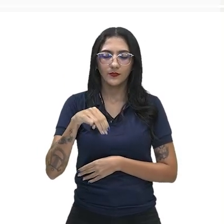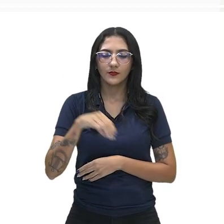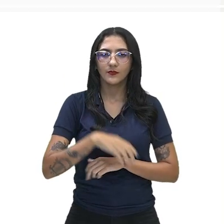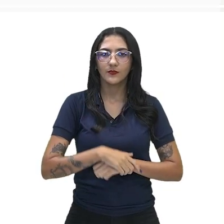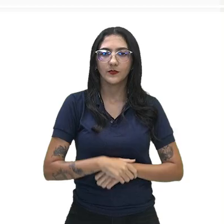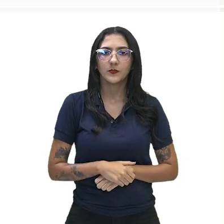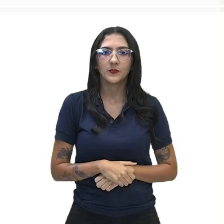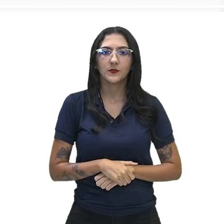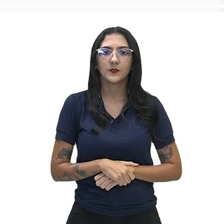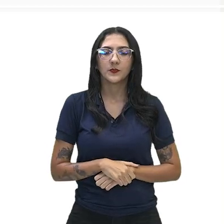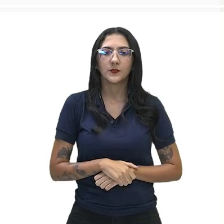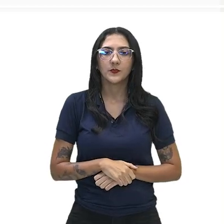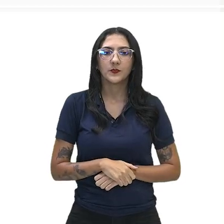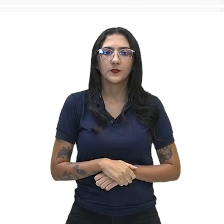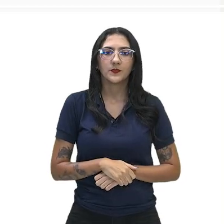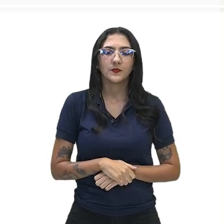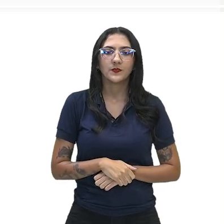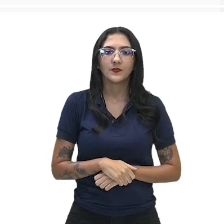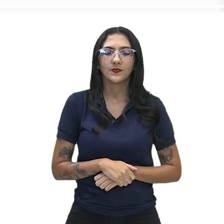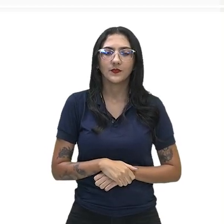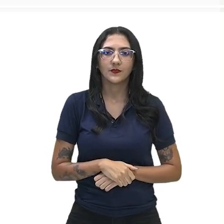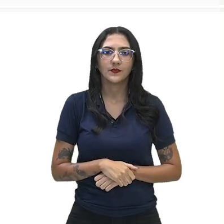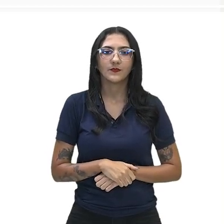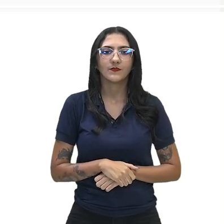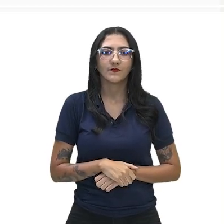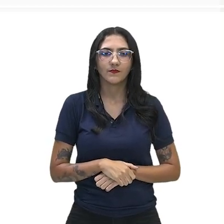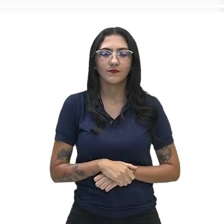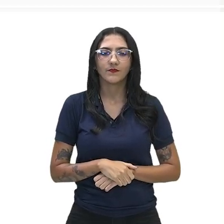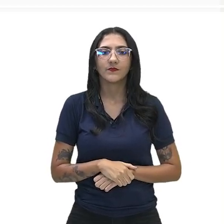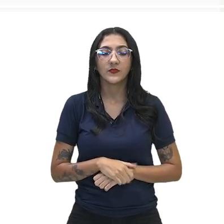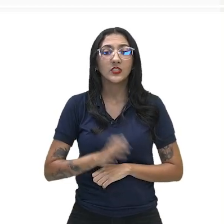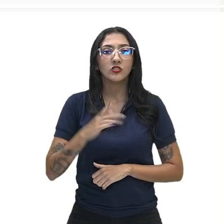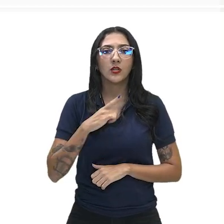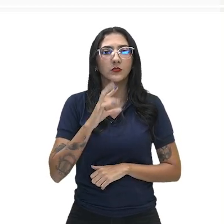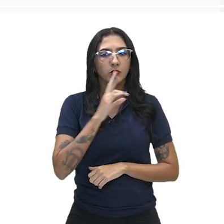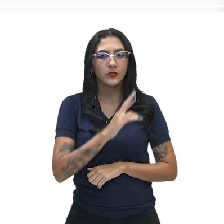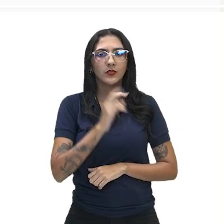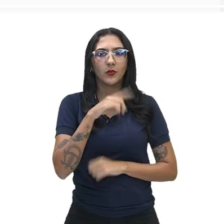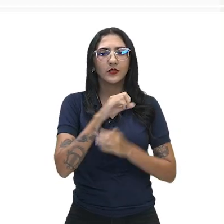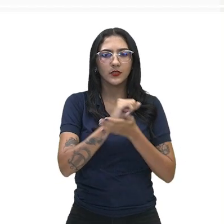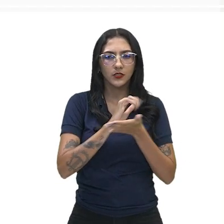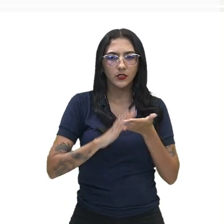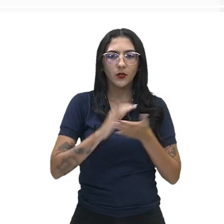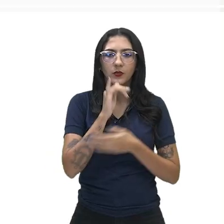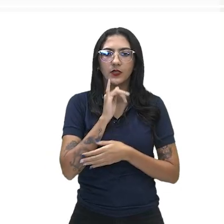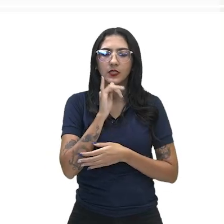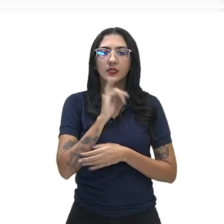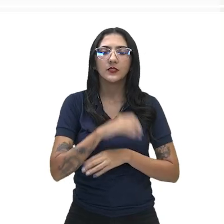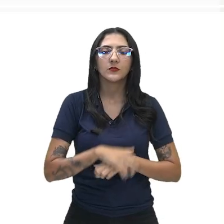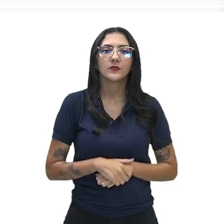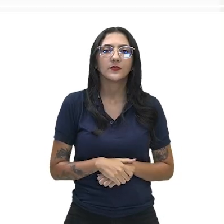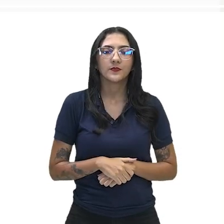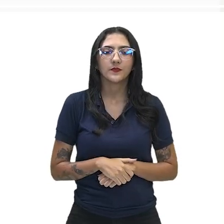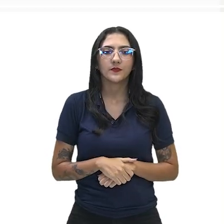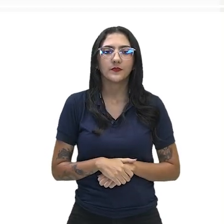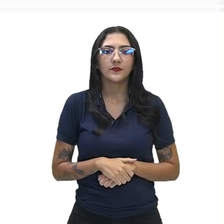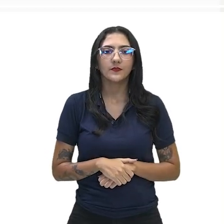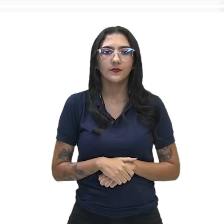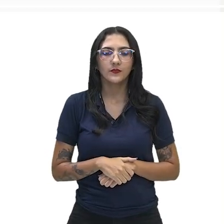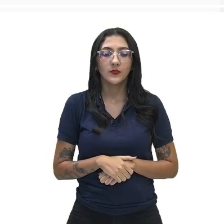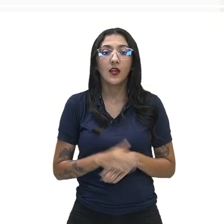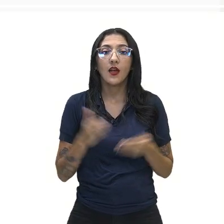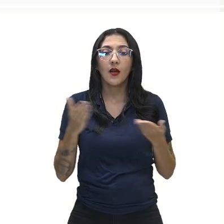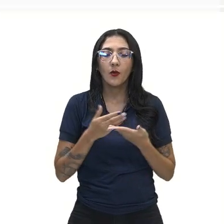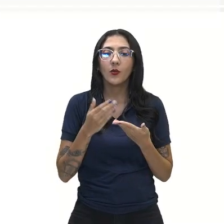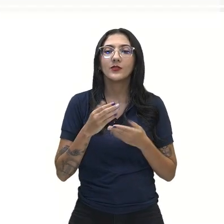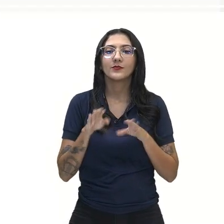quilômetros. Beleza? Bom, respondemos essa questão. Agora, para finalizar e você nunca mais